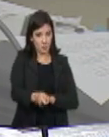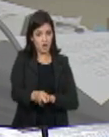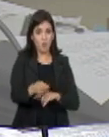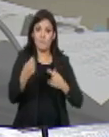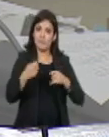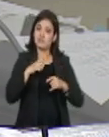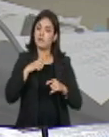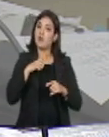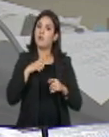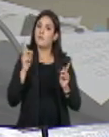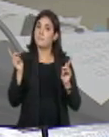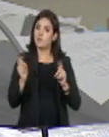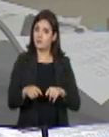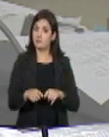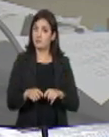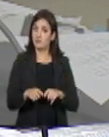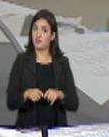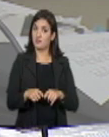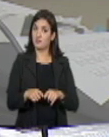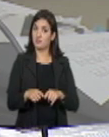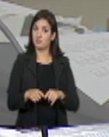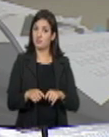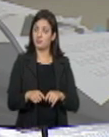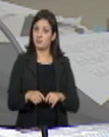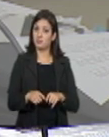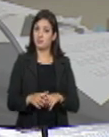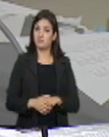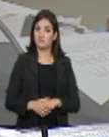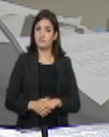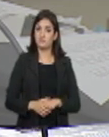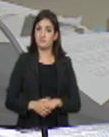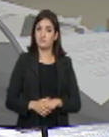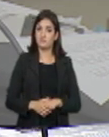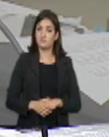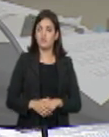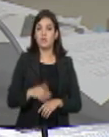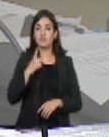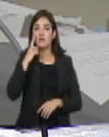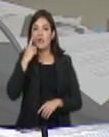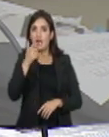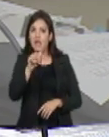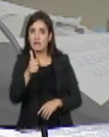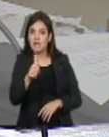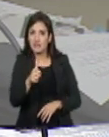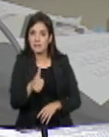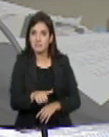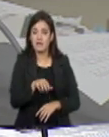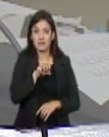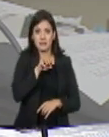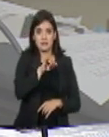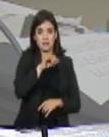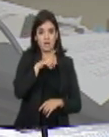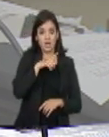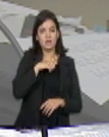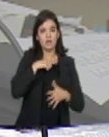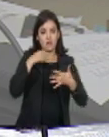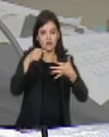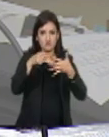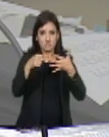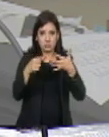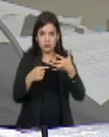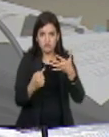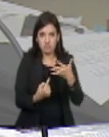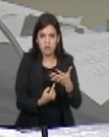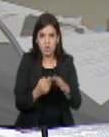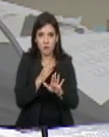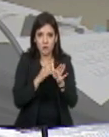possibilidade de, os tribunais que condenaram devem ter a possibilidade de analisar se há os requisitos do artigo